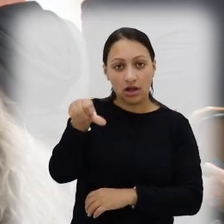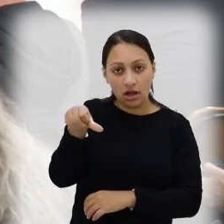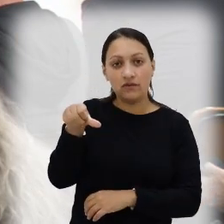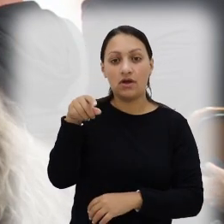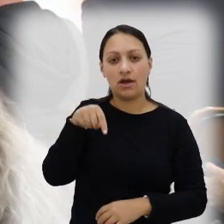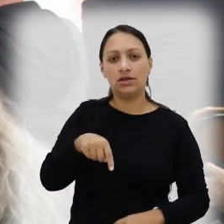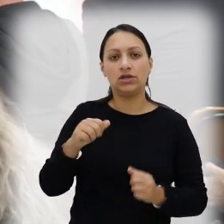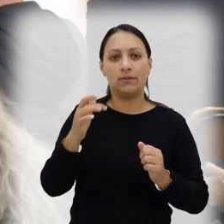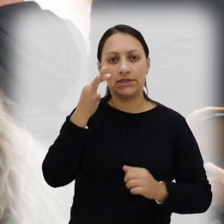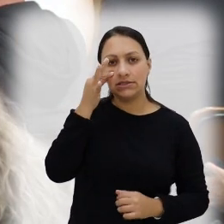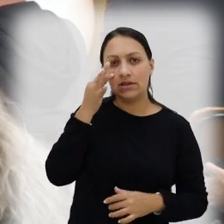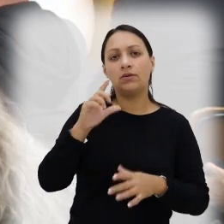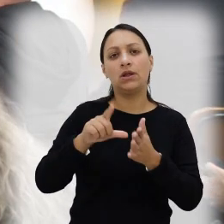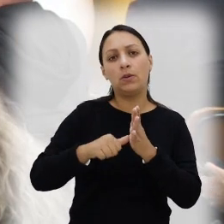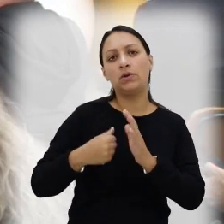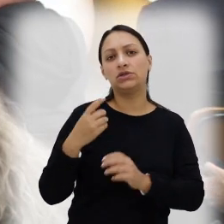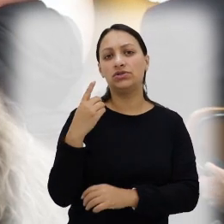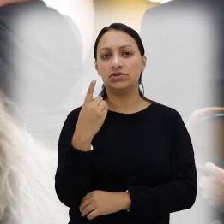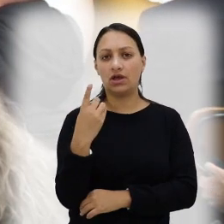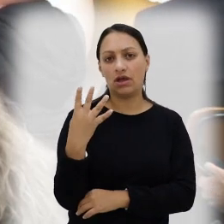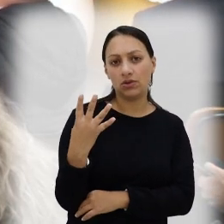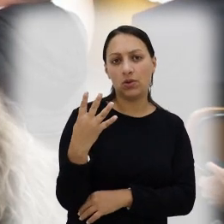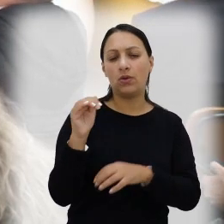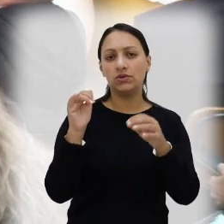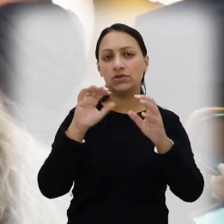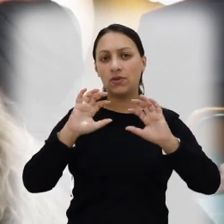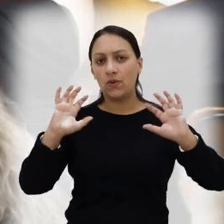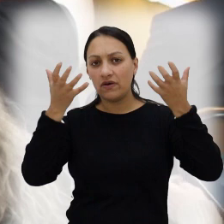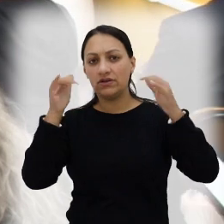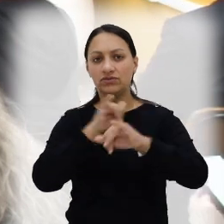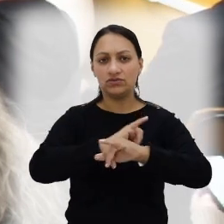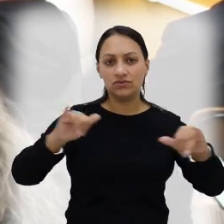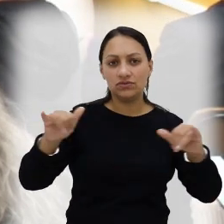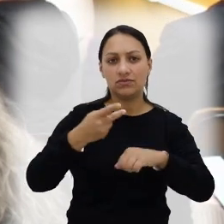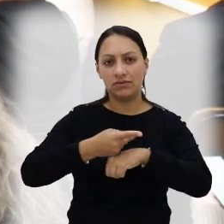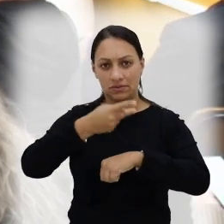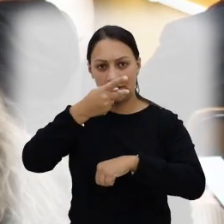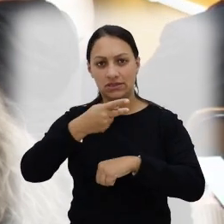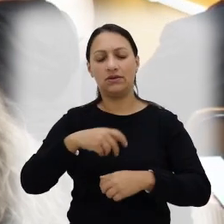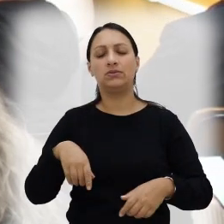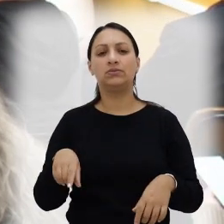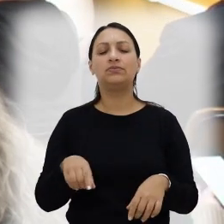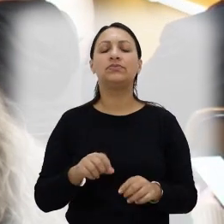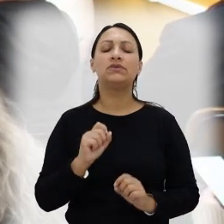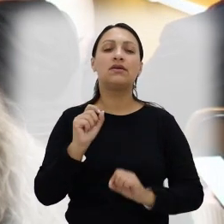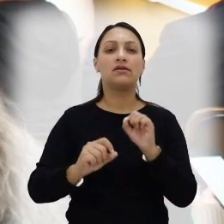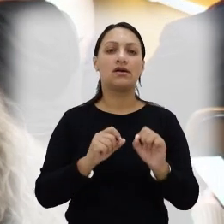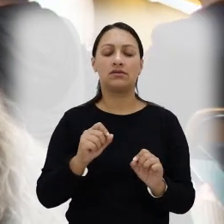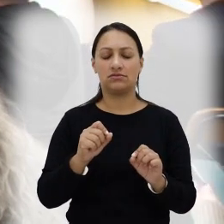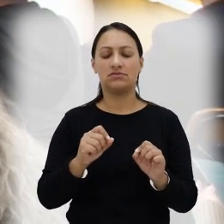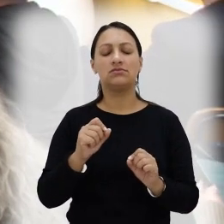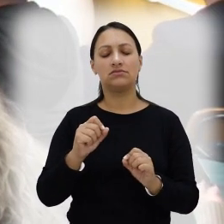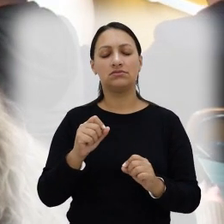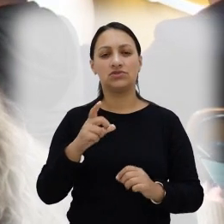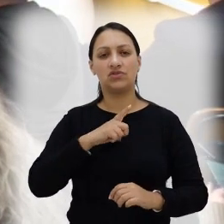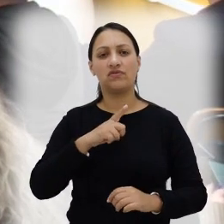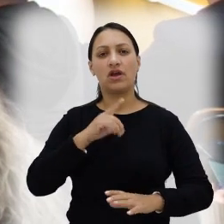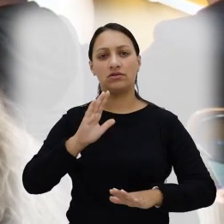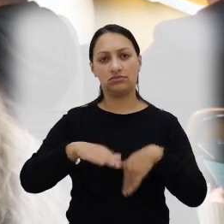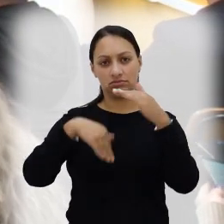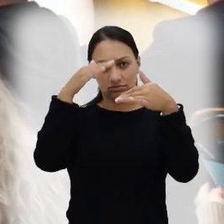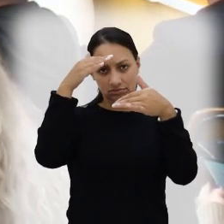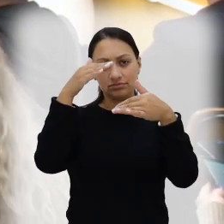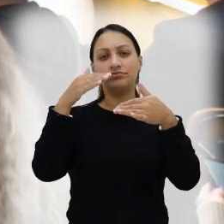aqui com a gente, e no dia 14 a gente faz o evento de divulgação e premiação, então, daquelas que tiveram melhor